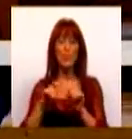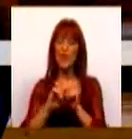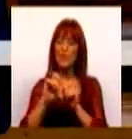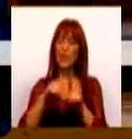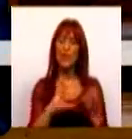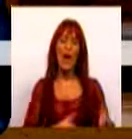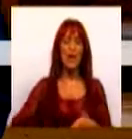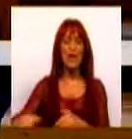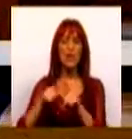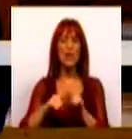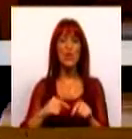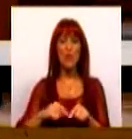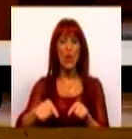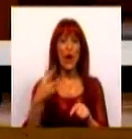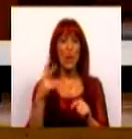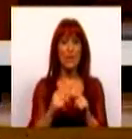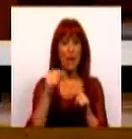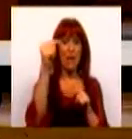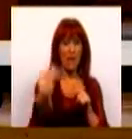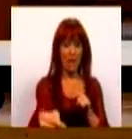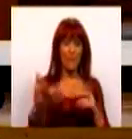da estratégia para o próximo quadriênio.